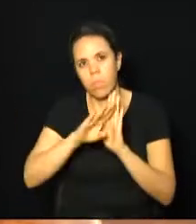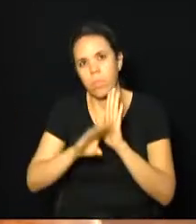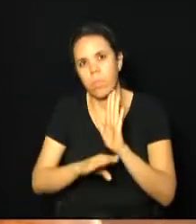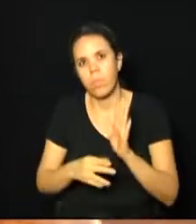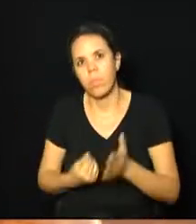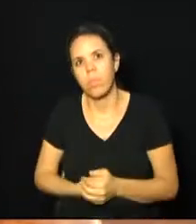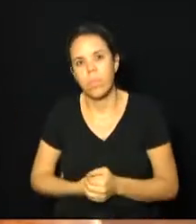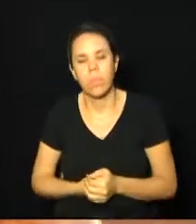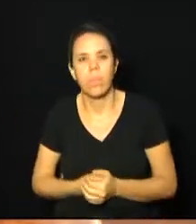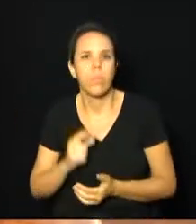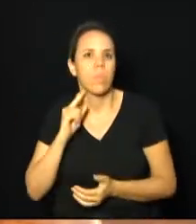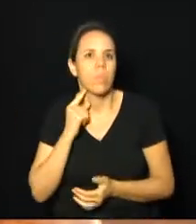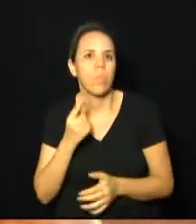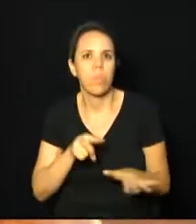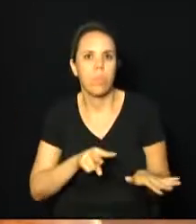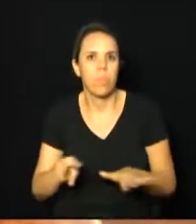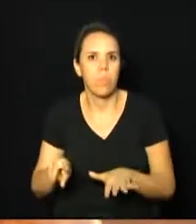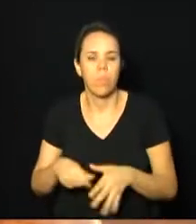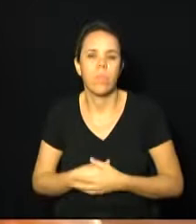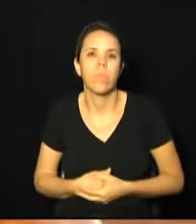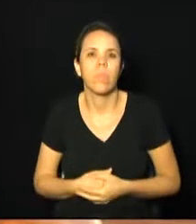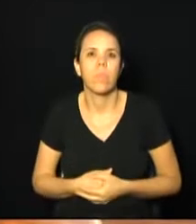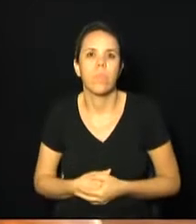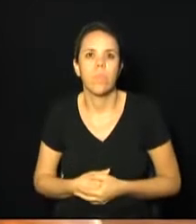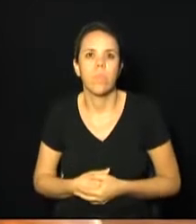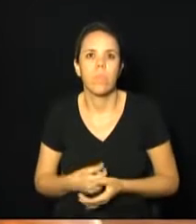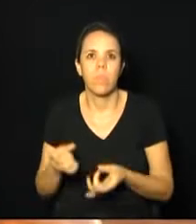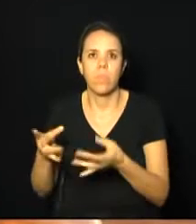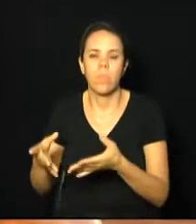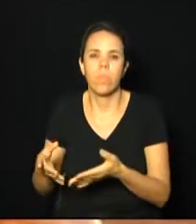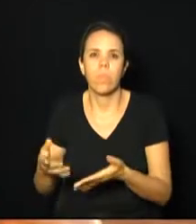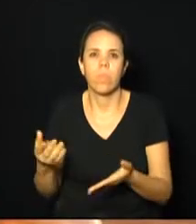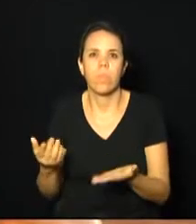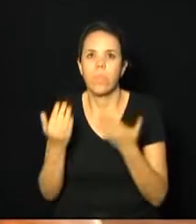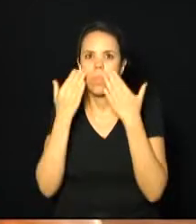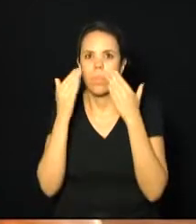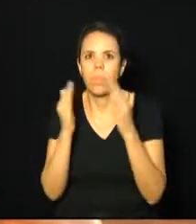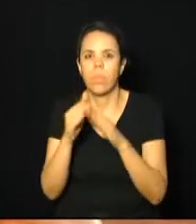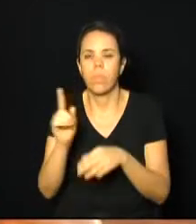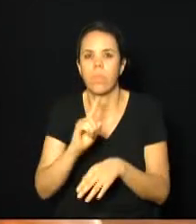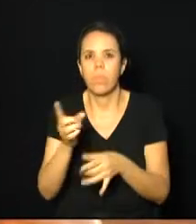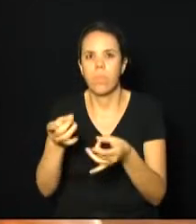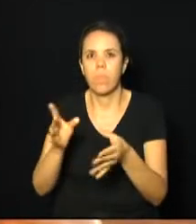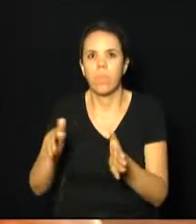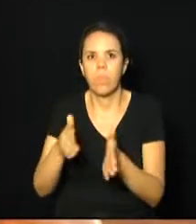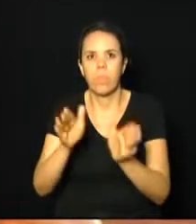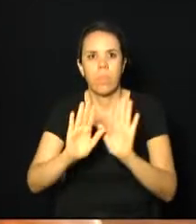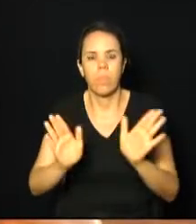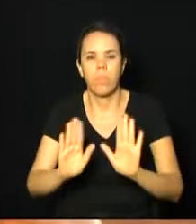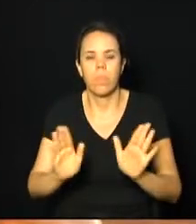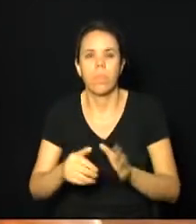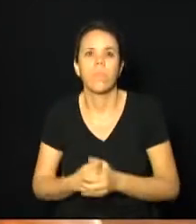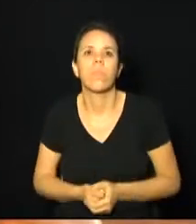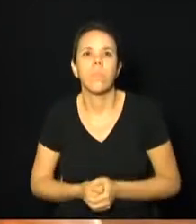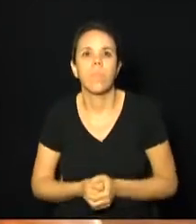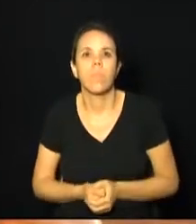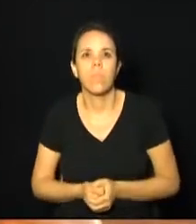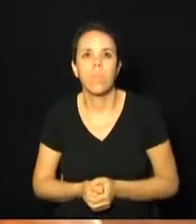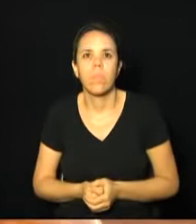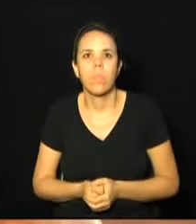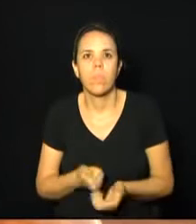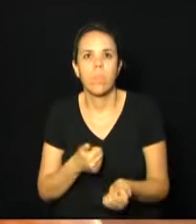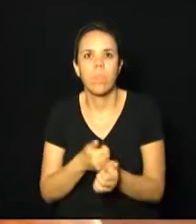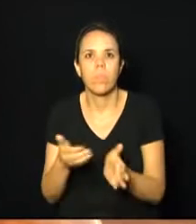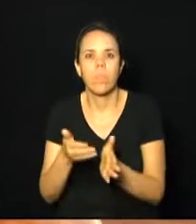também, não fica aquele lixo uma semana, né, ou descarta porque não quer pôr na frente de casa, daí joga no rio, faz, né, baldio, joga na beirada